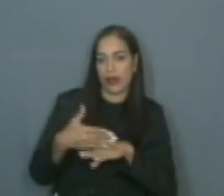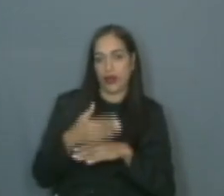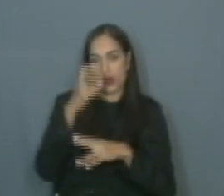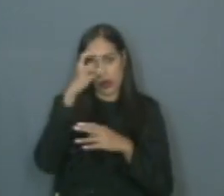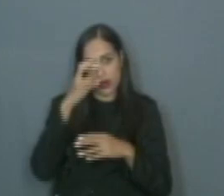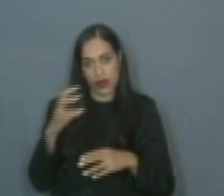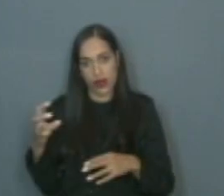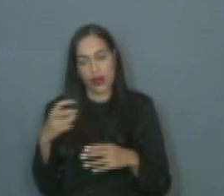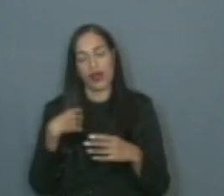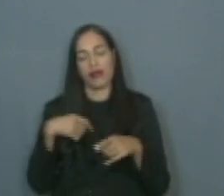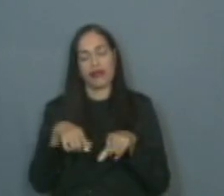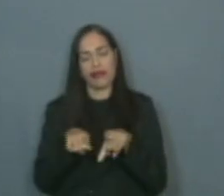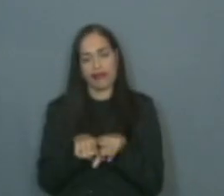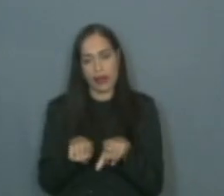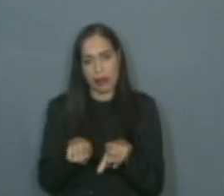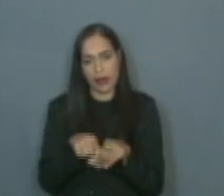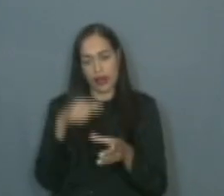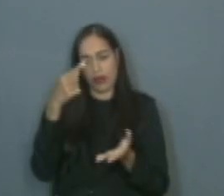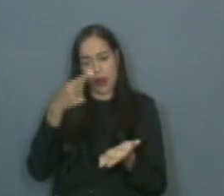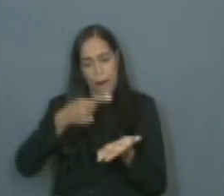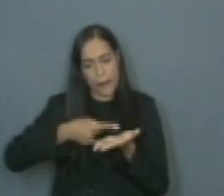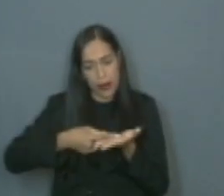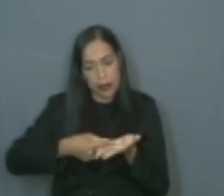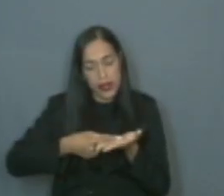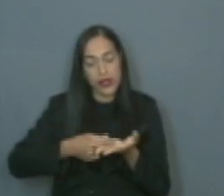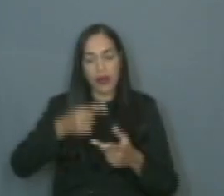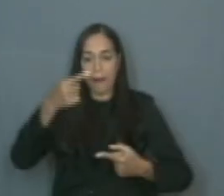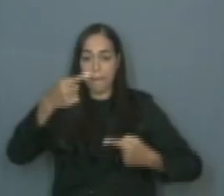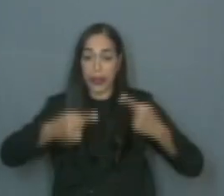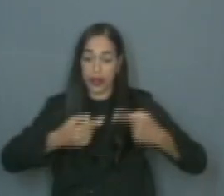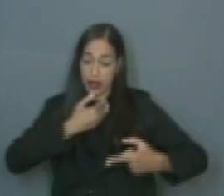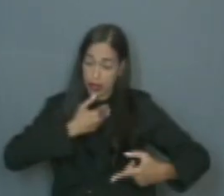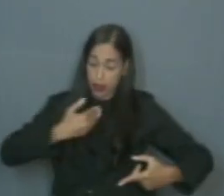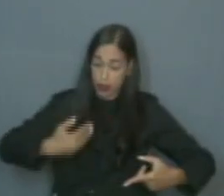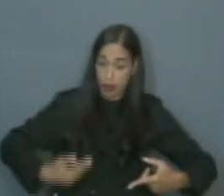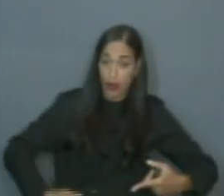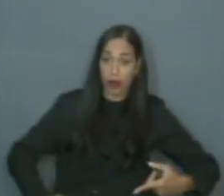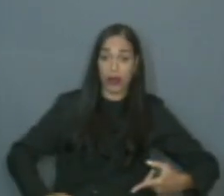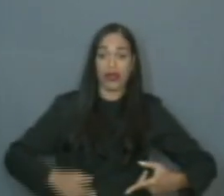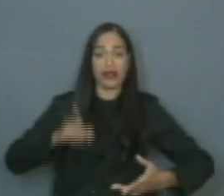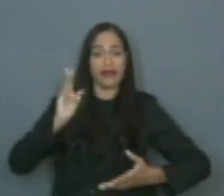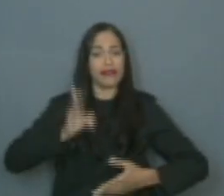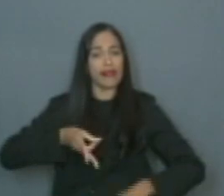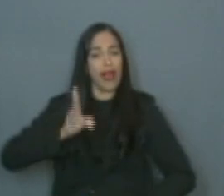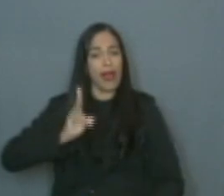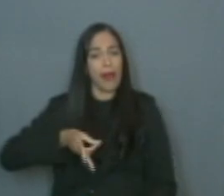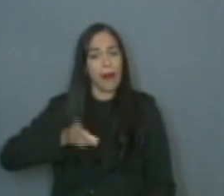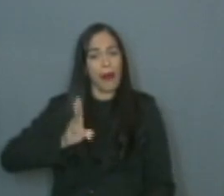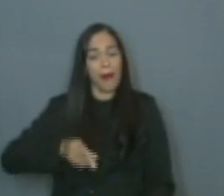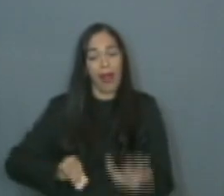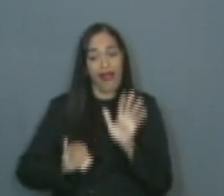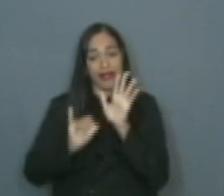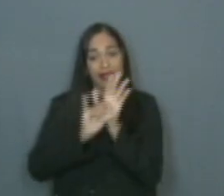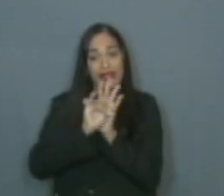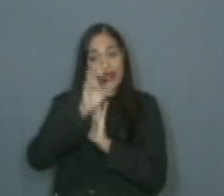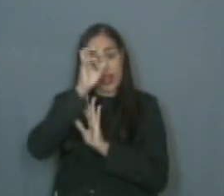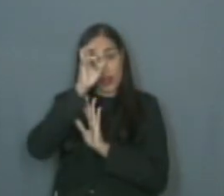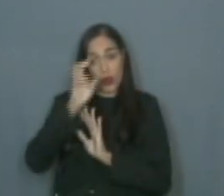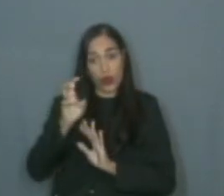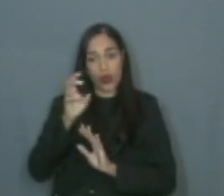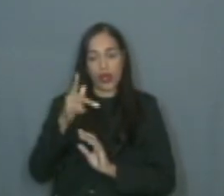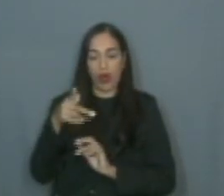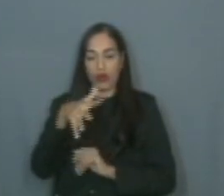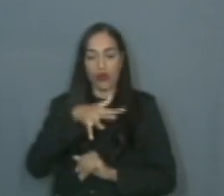Recife, reafirmamos o nosso compromisso de fazer valer políticas públicas que tornem cada vez mais altivas a identidade cultural do nosso